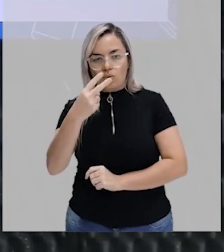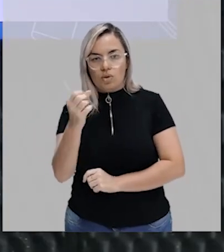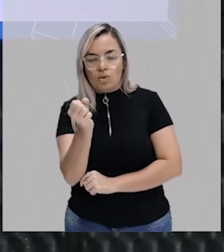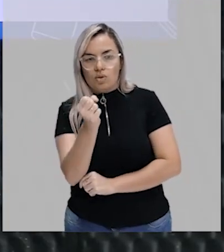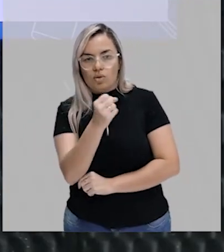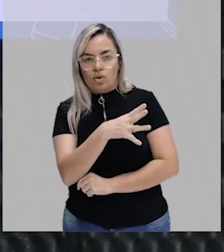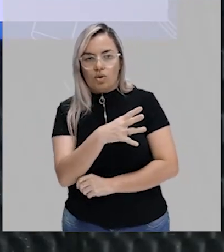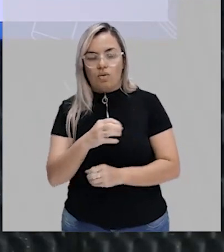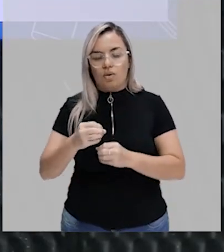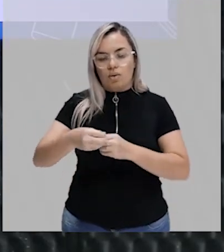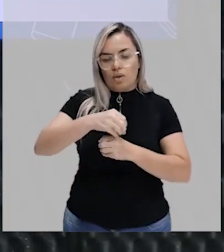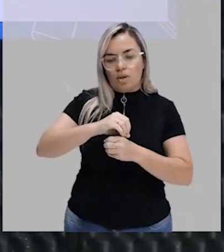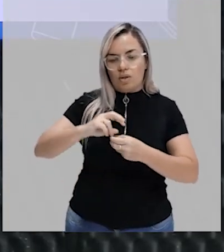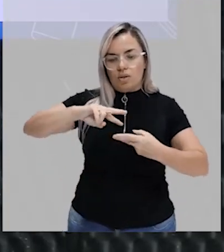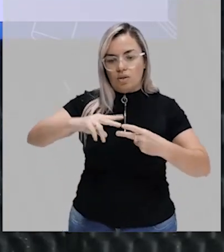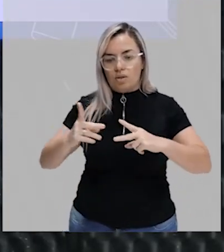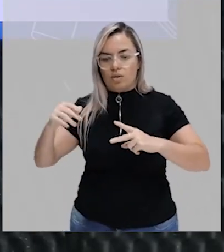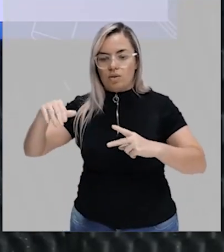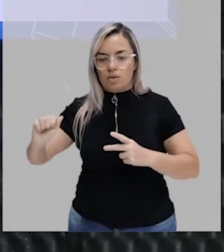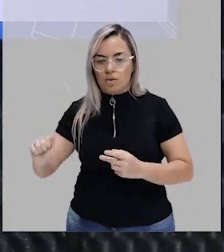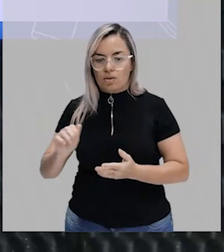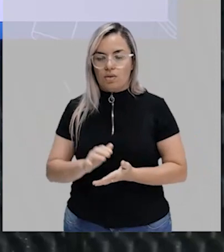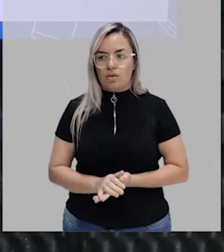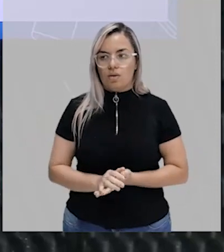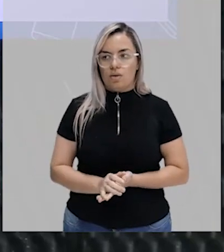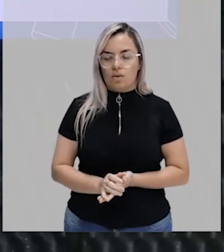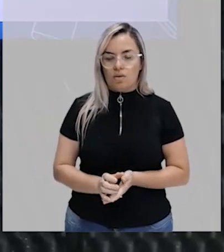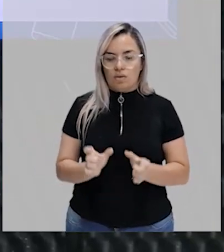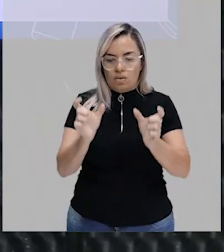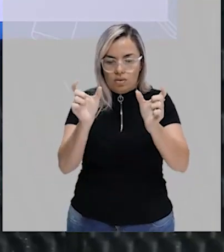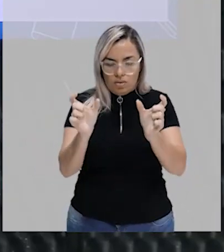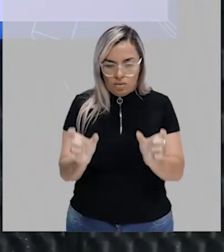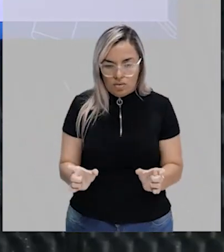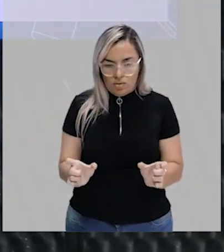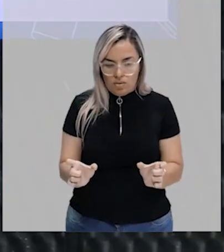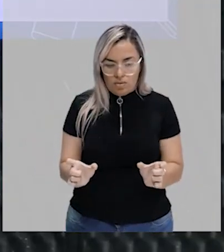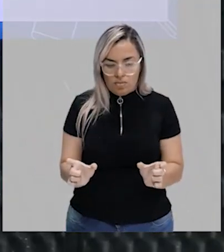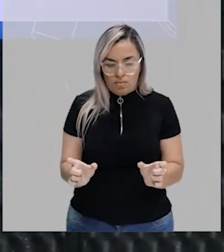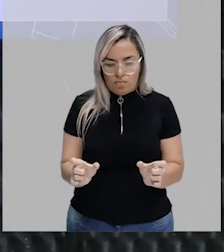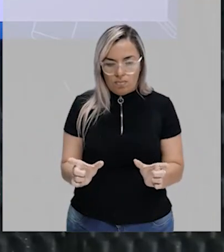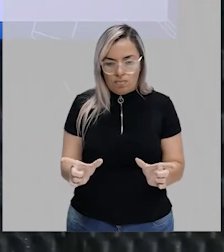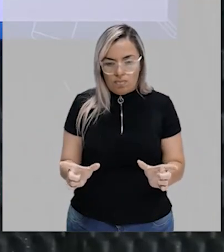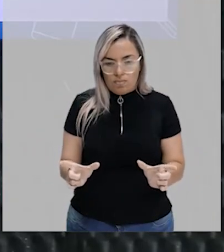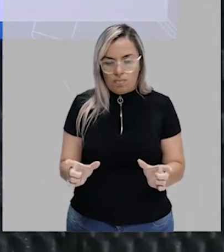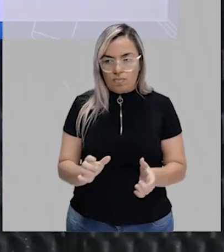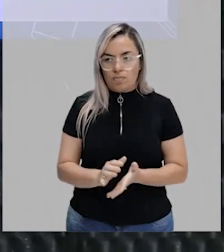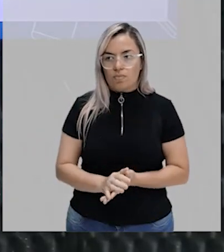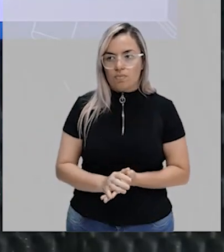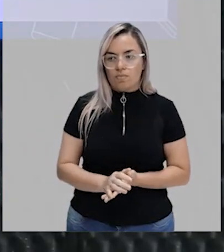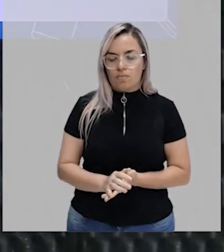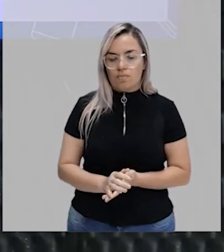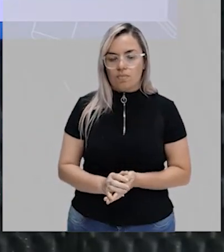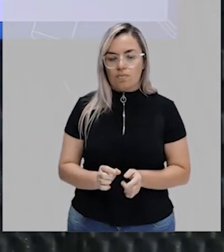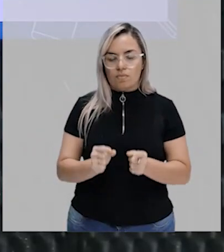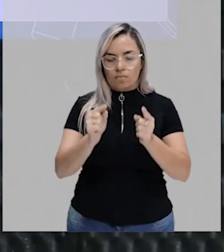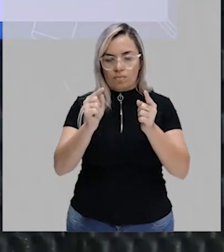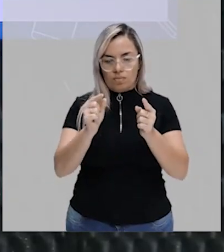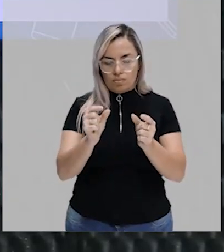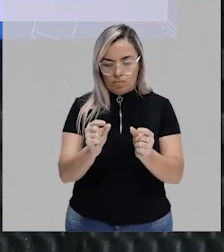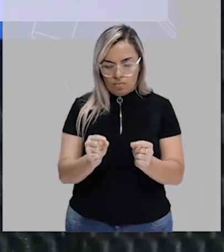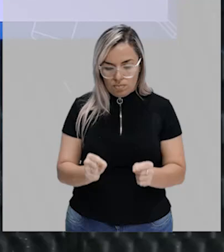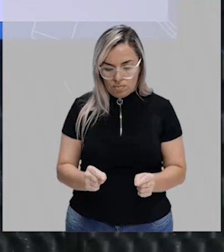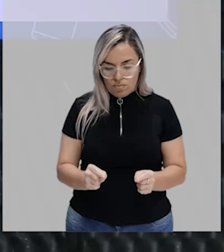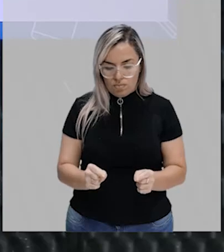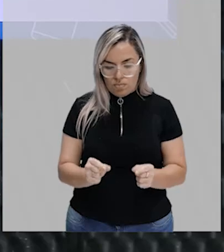DNA, o que acontece? Ó, essas duas fitas elas se abrem e essa fita nova que está representada pela cor